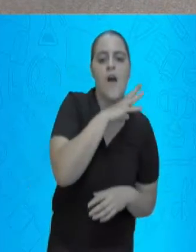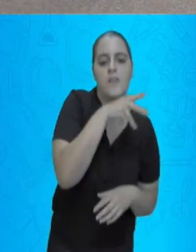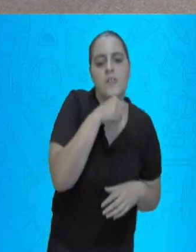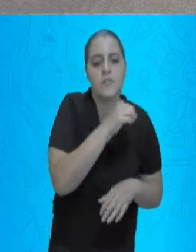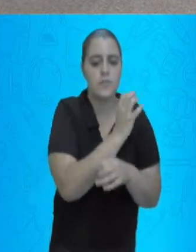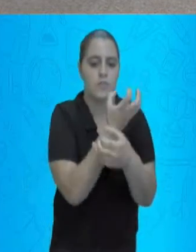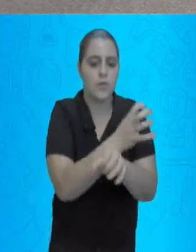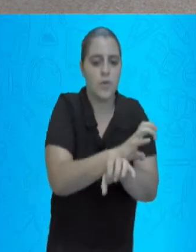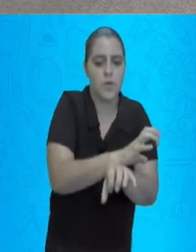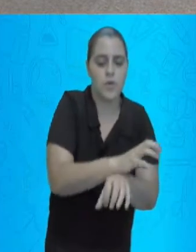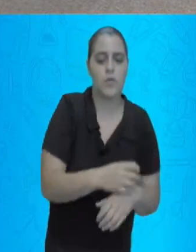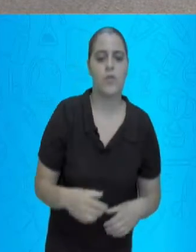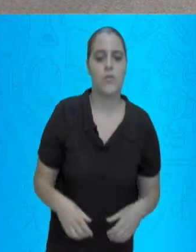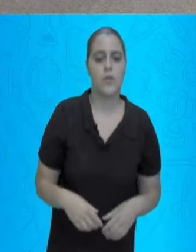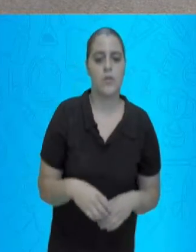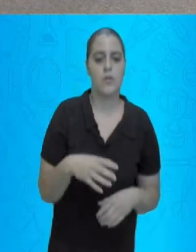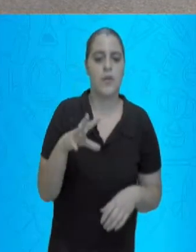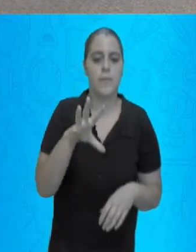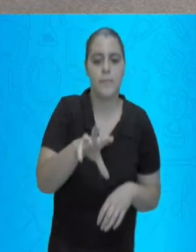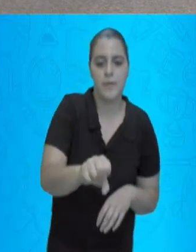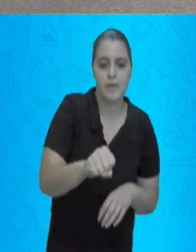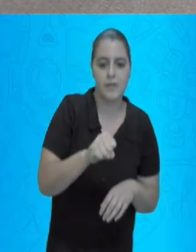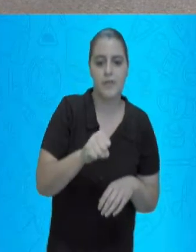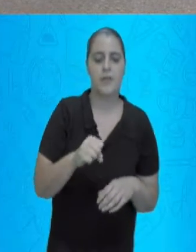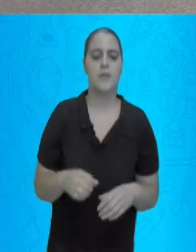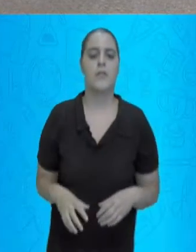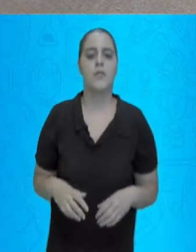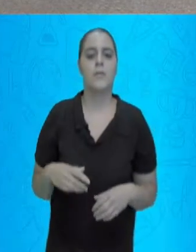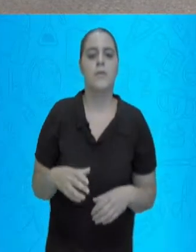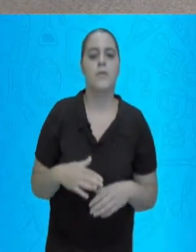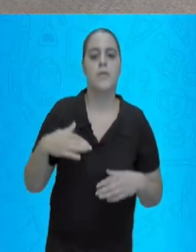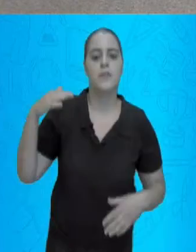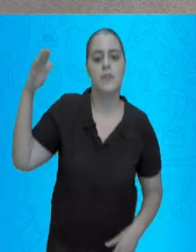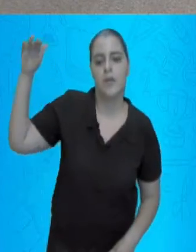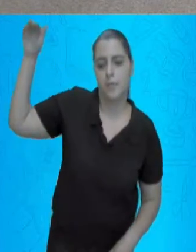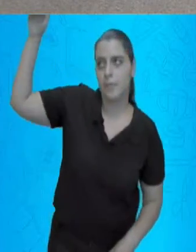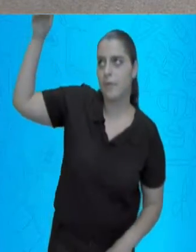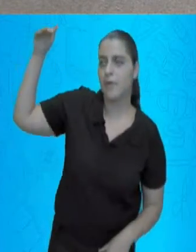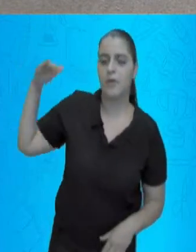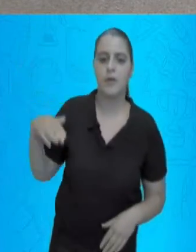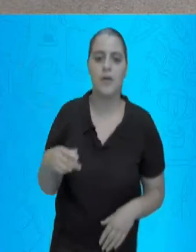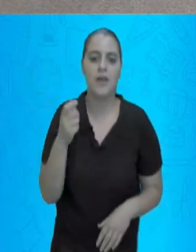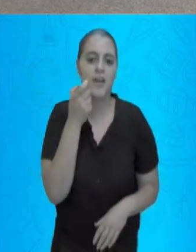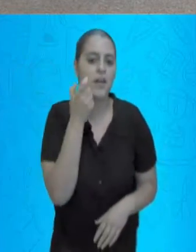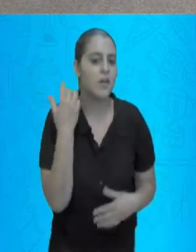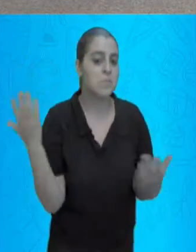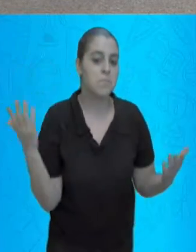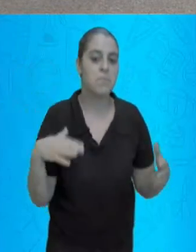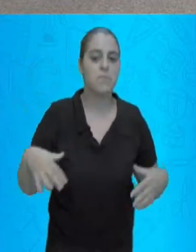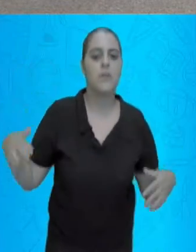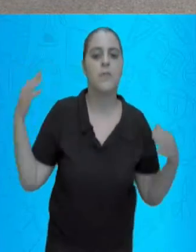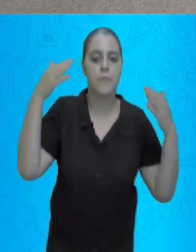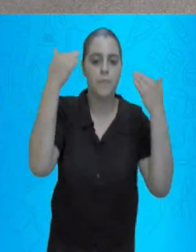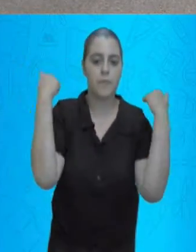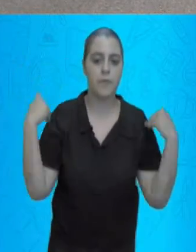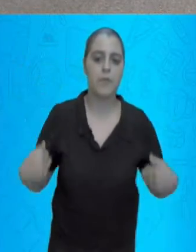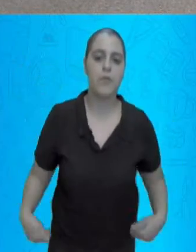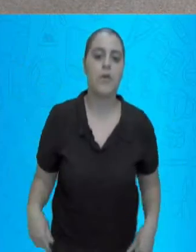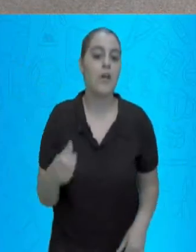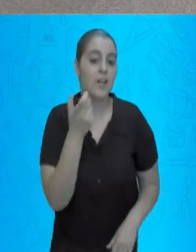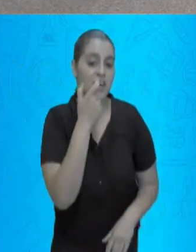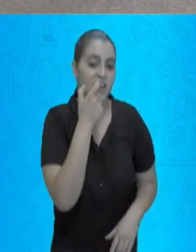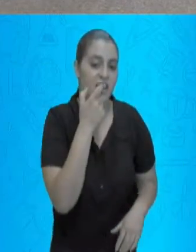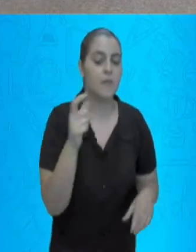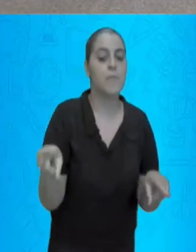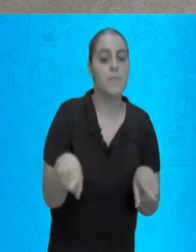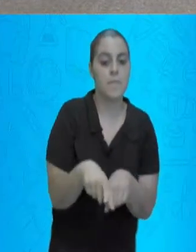osso, pela dimensão da pegada, pelo tamanho, espessura do dente, são sinais,